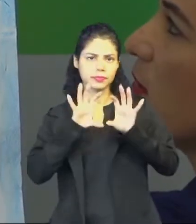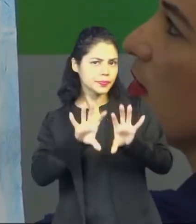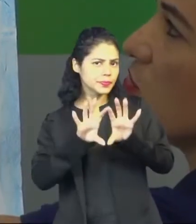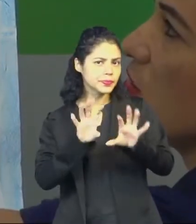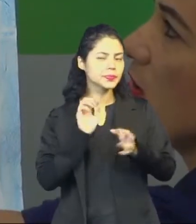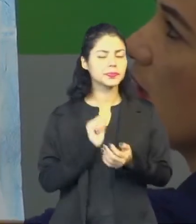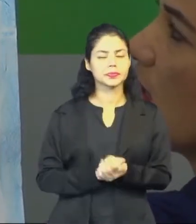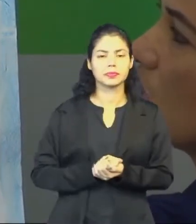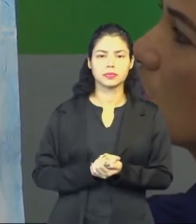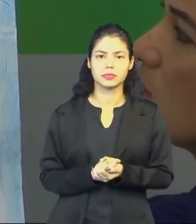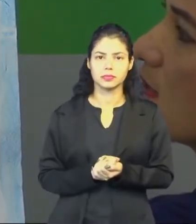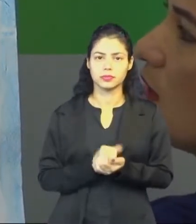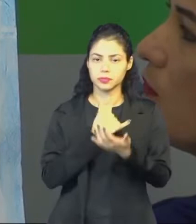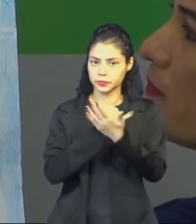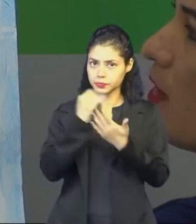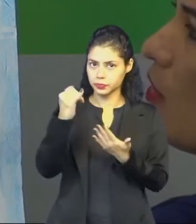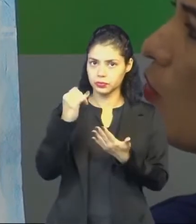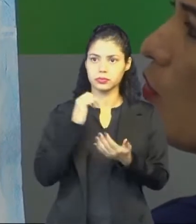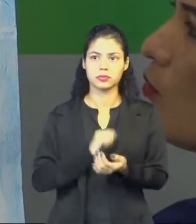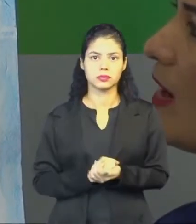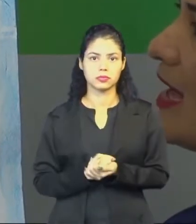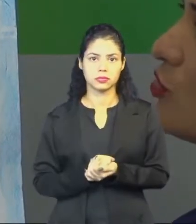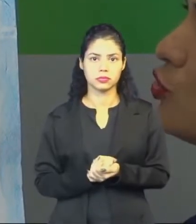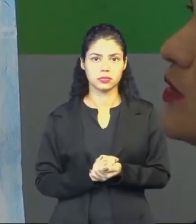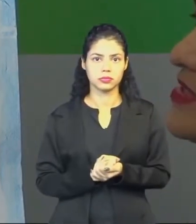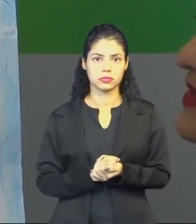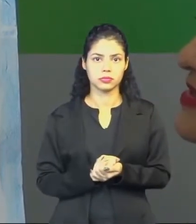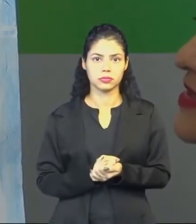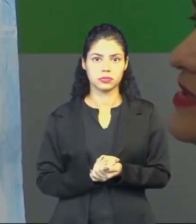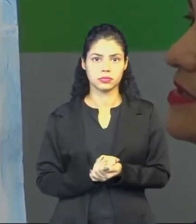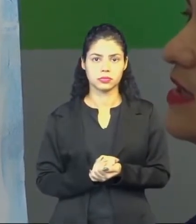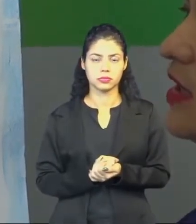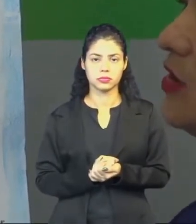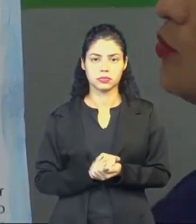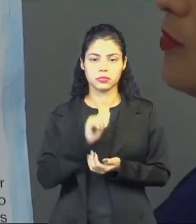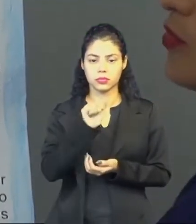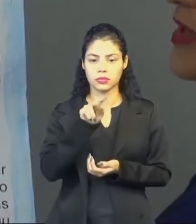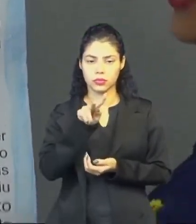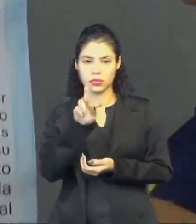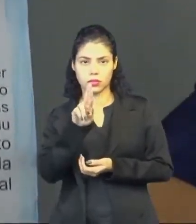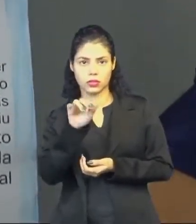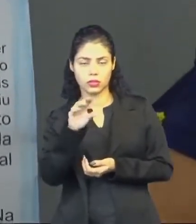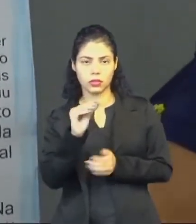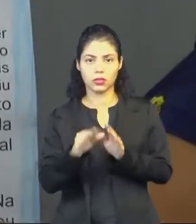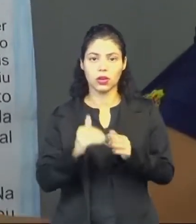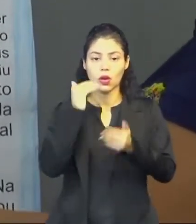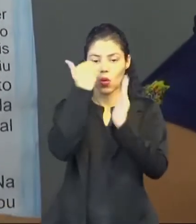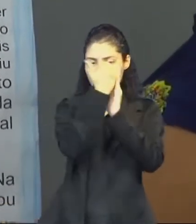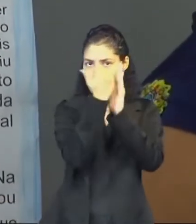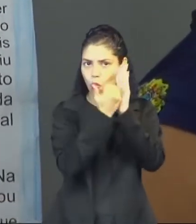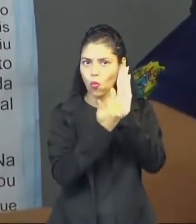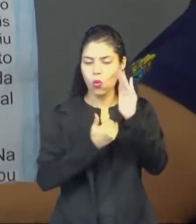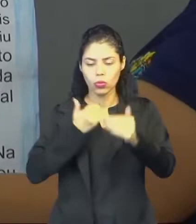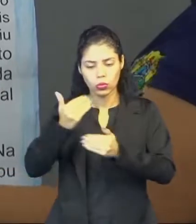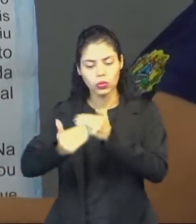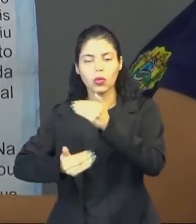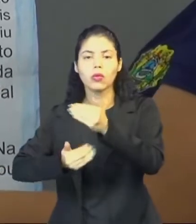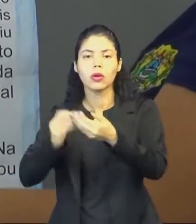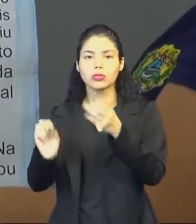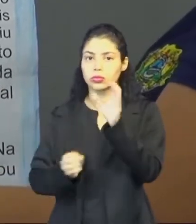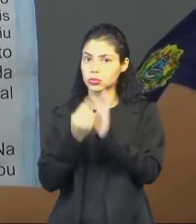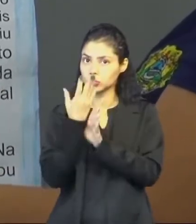forma, esse verbete. Tem a introdução, como atuam as vacinas, e um pouco da história, como